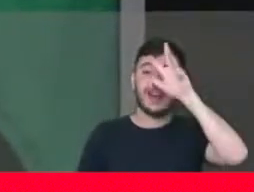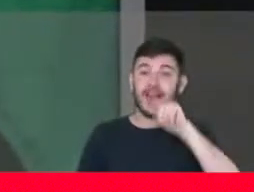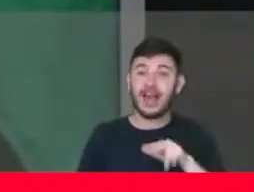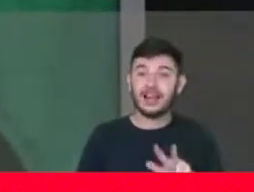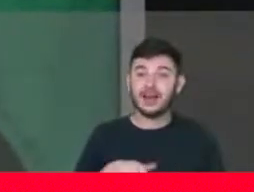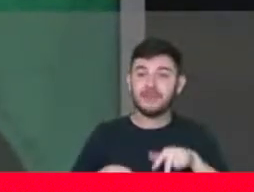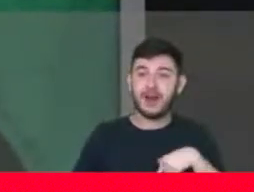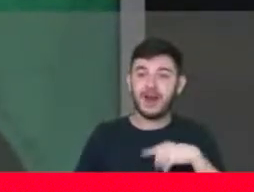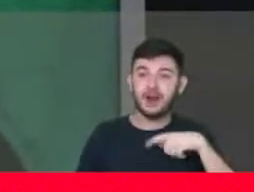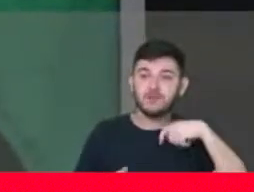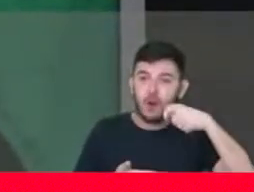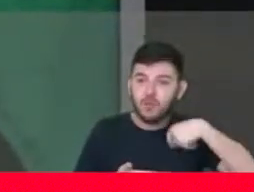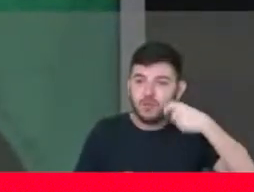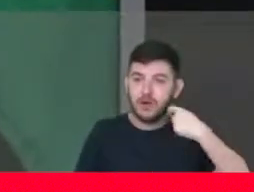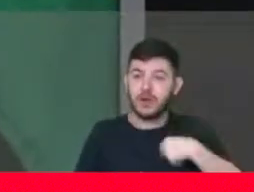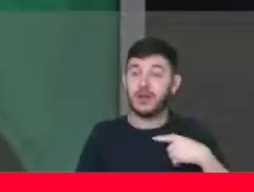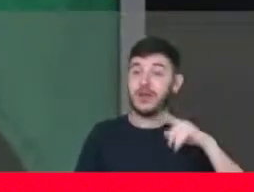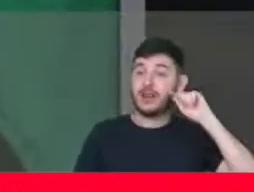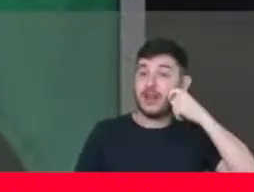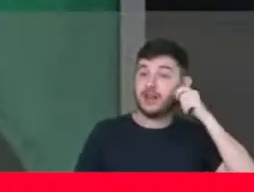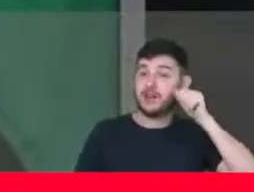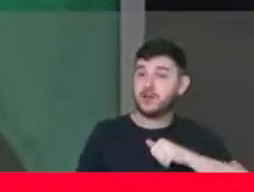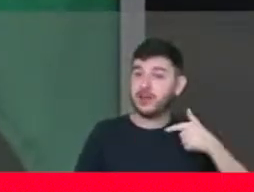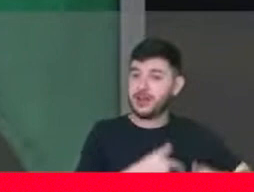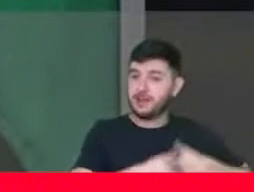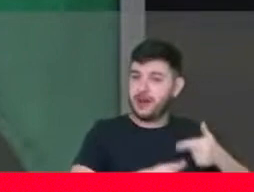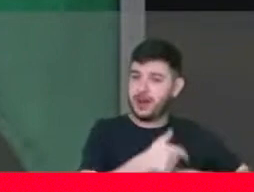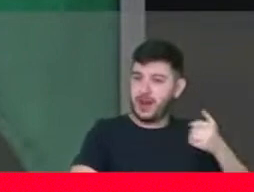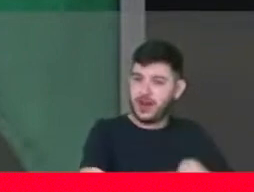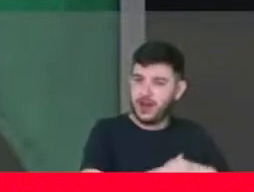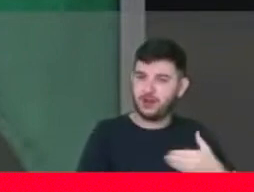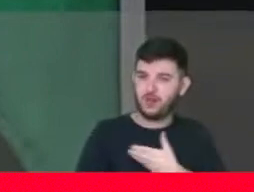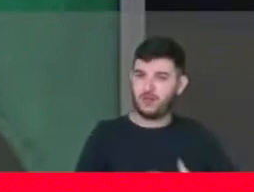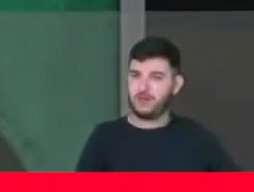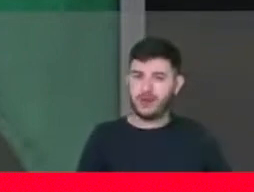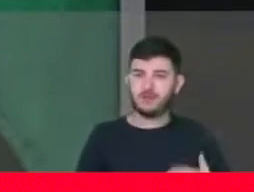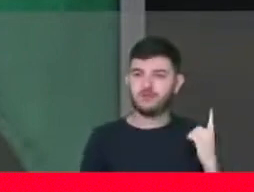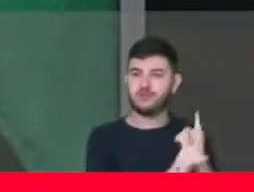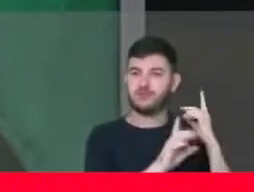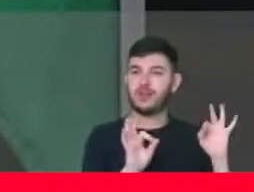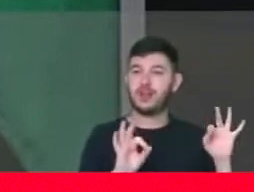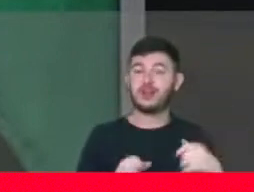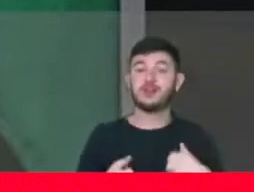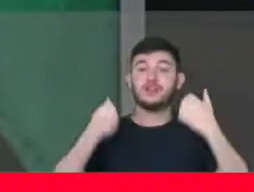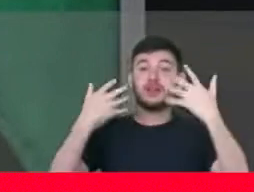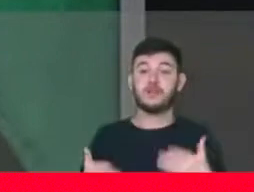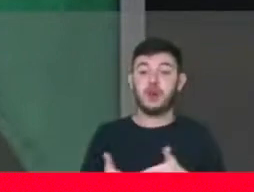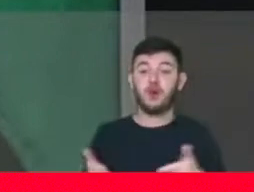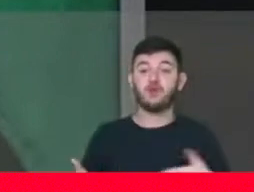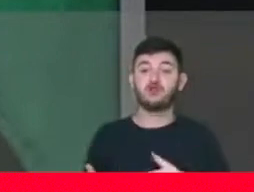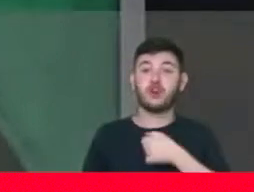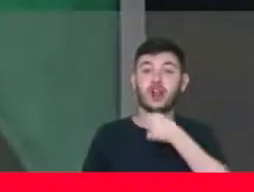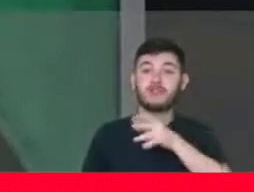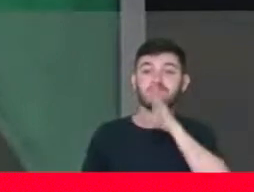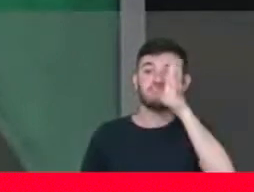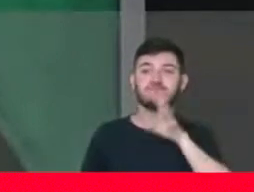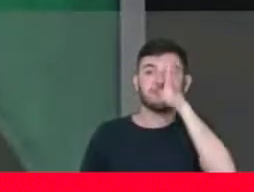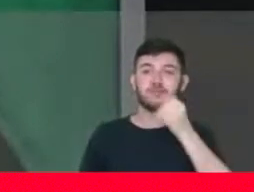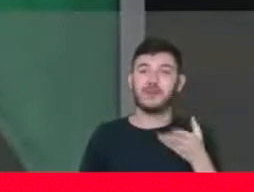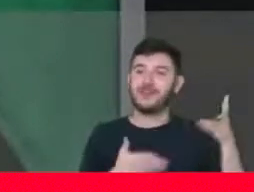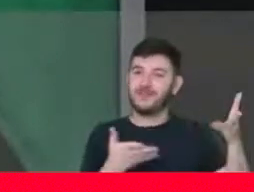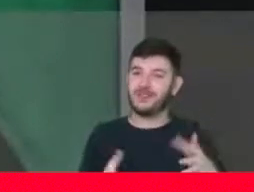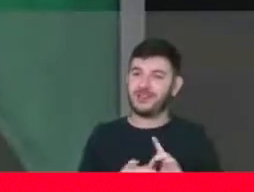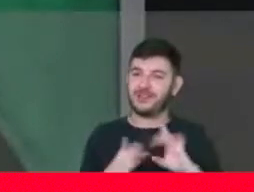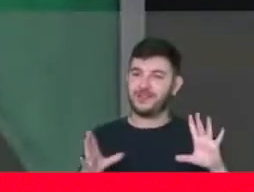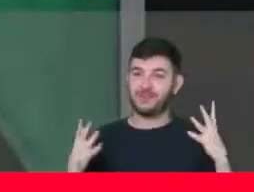para trabalhar no governo e ainda chamou os jornalistas de cretinos. Bem-vindos à democracia, parabéns àqueles